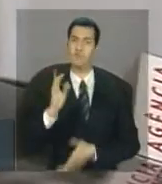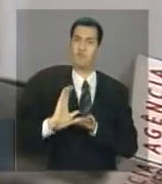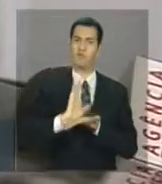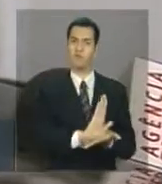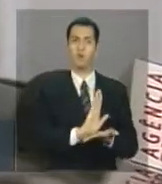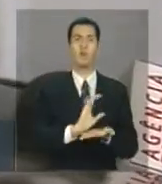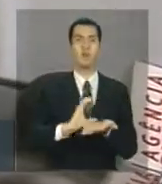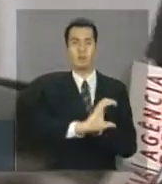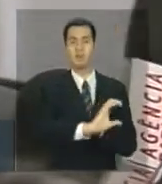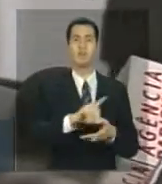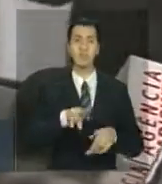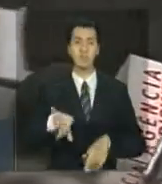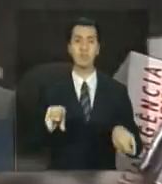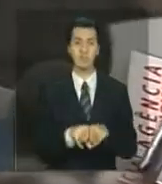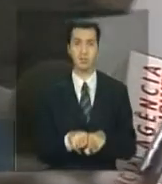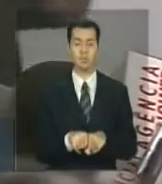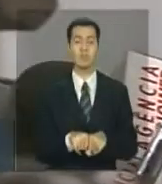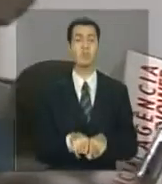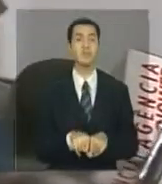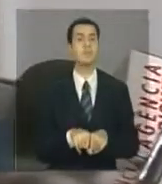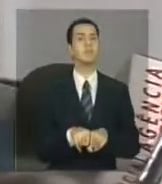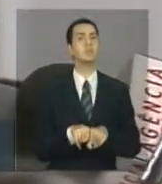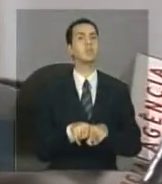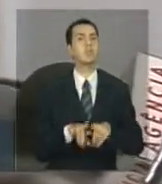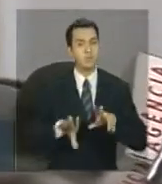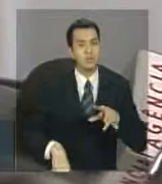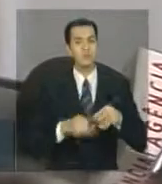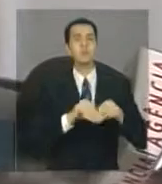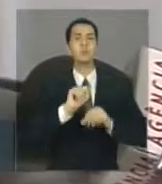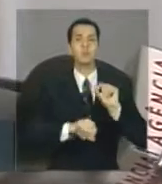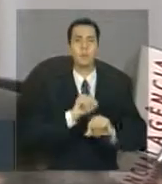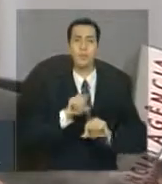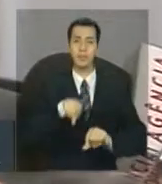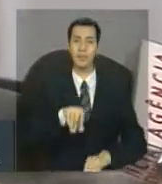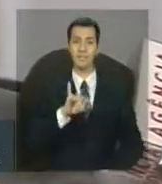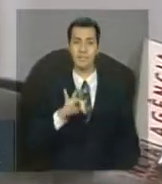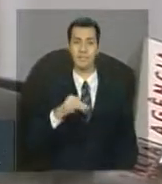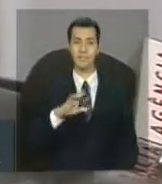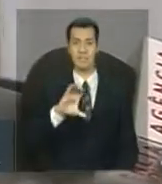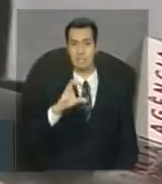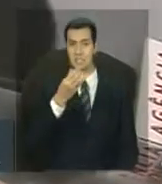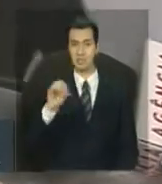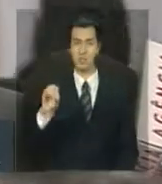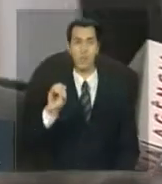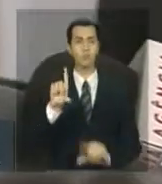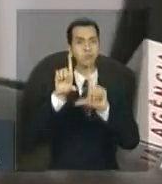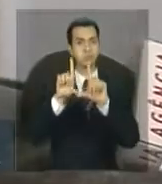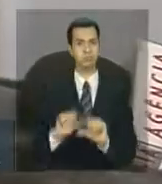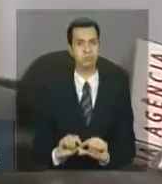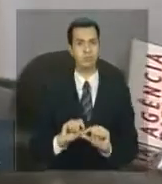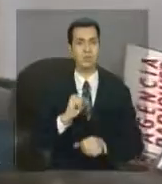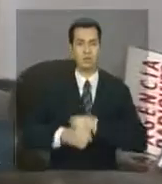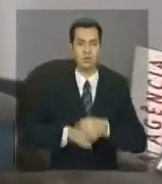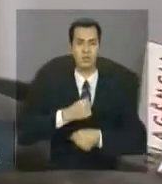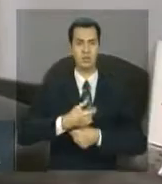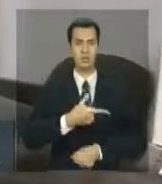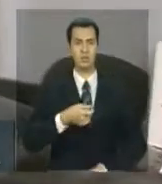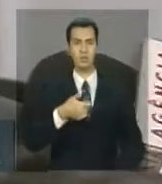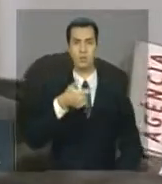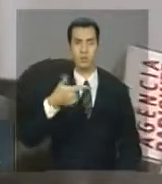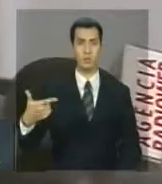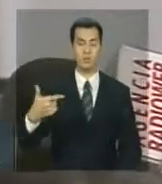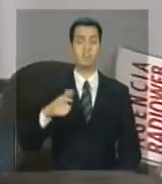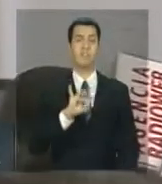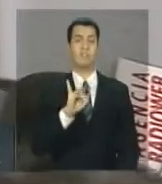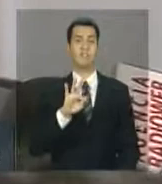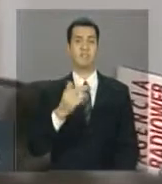um ingrediente favorável, que é a queda da inflação. A inflação este ano será menor do que a inflação